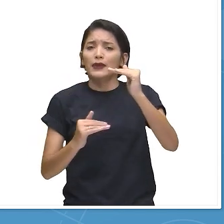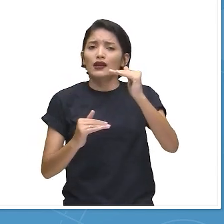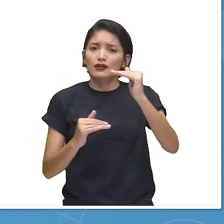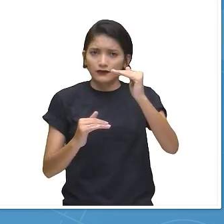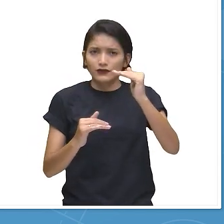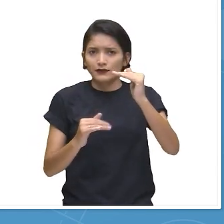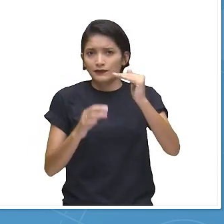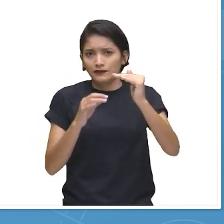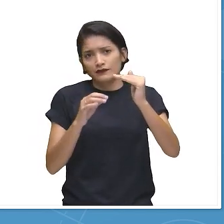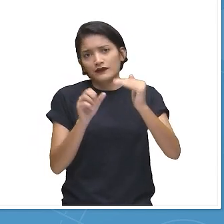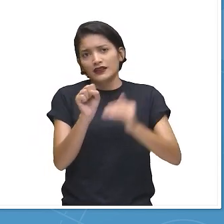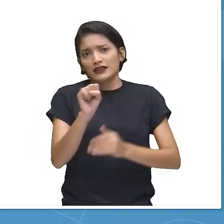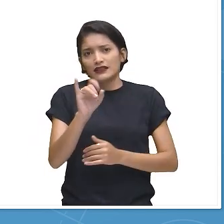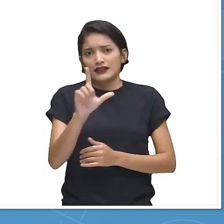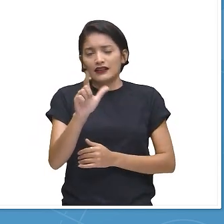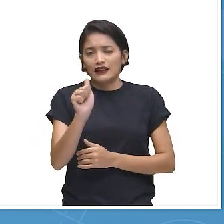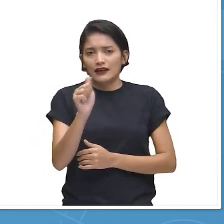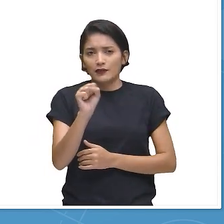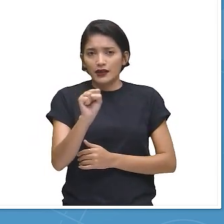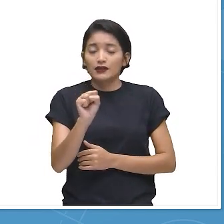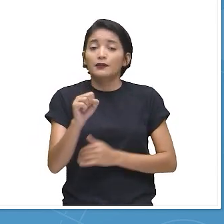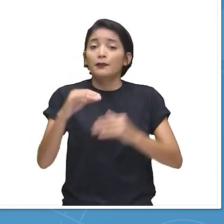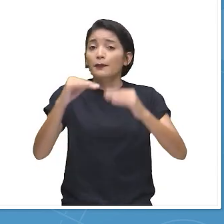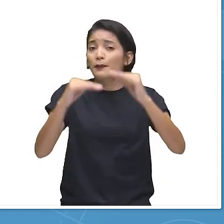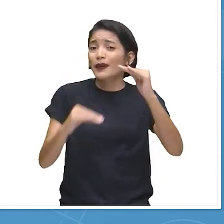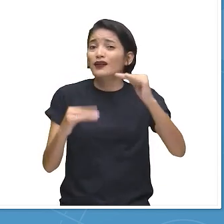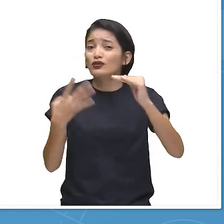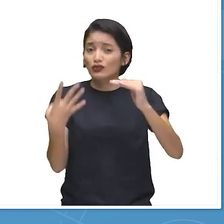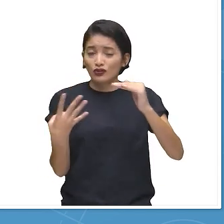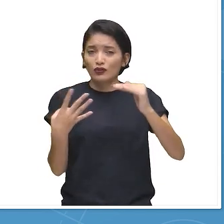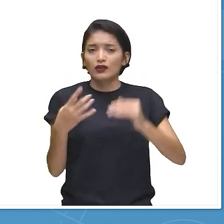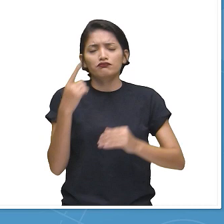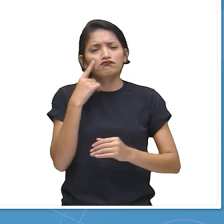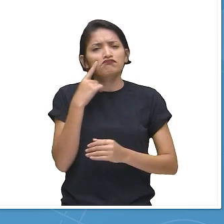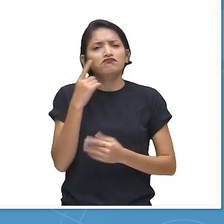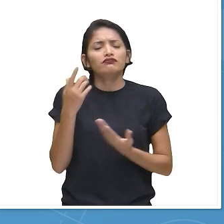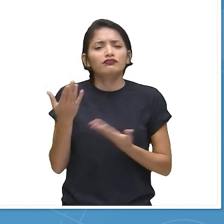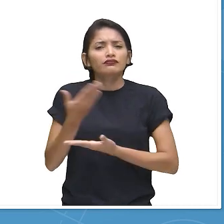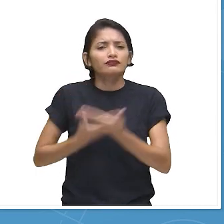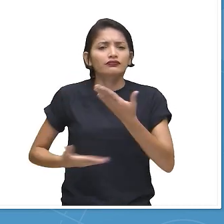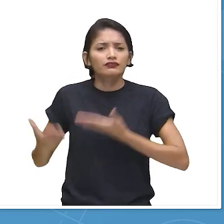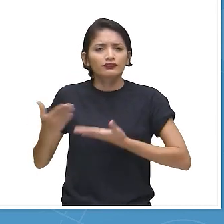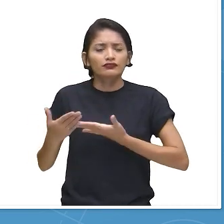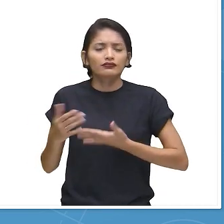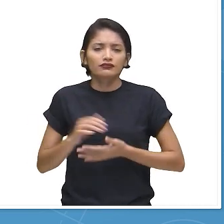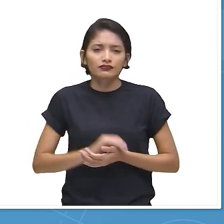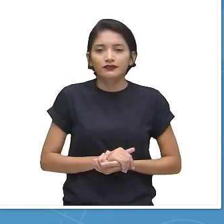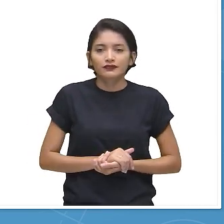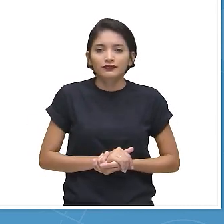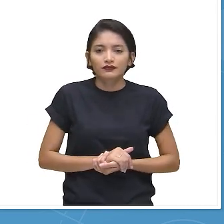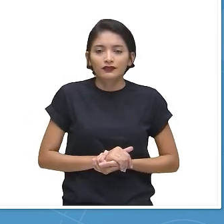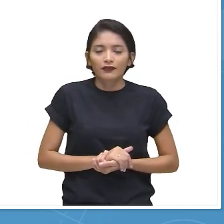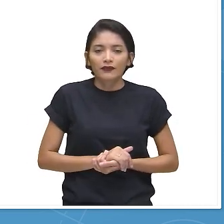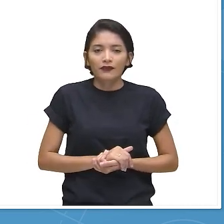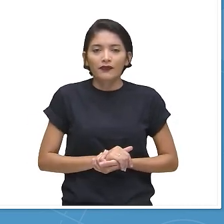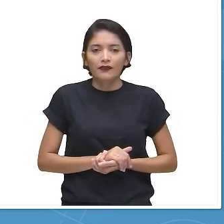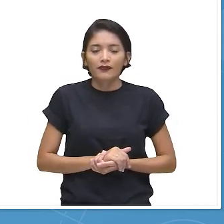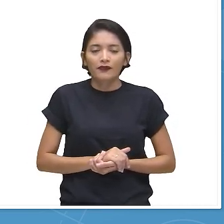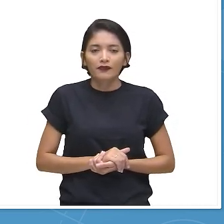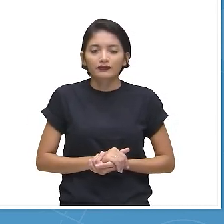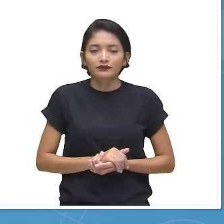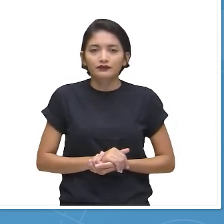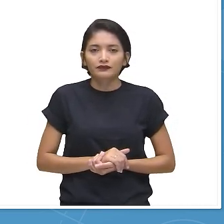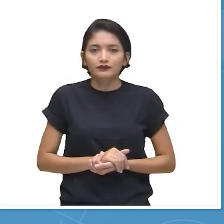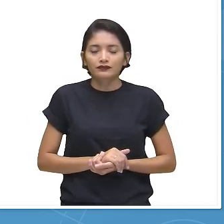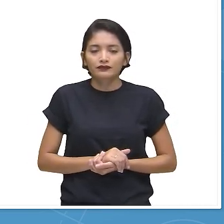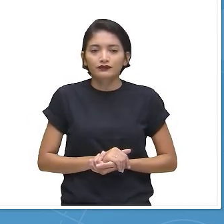sílabas, gente? Vamos lá. Então, temos participantes nesta? Temos alguém? Luiz Miguel,